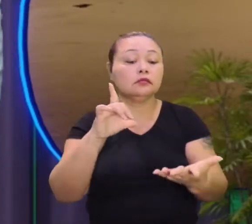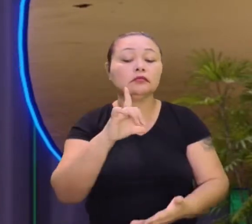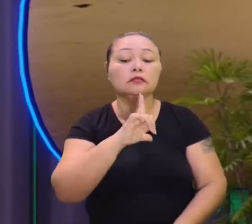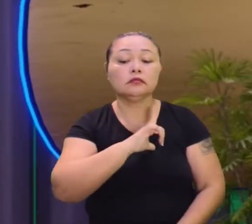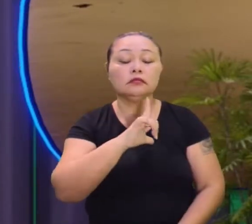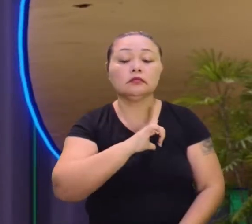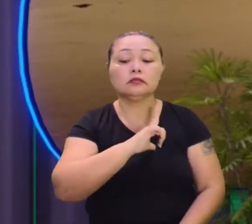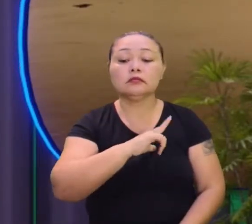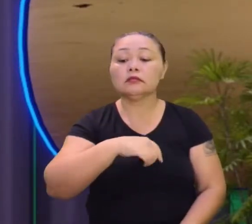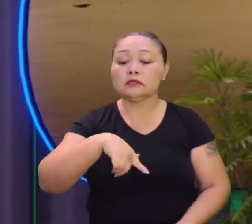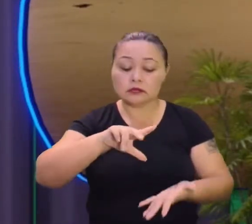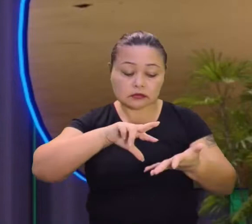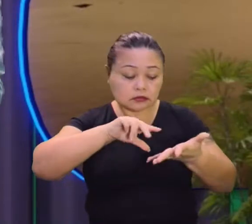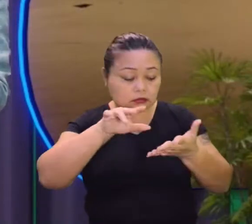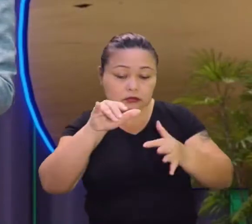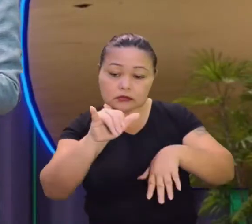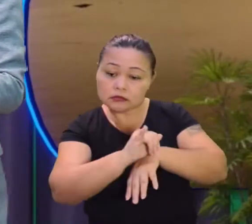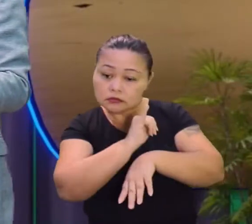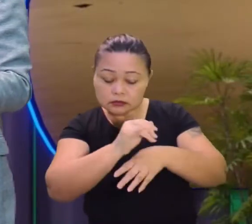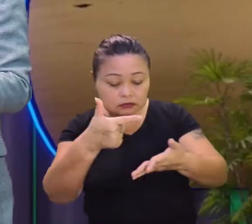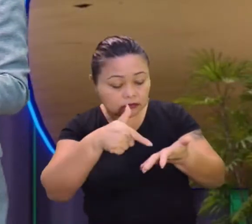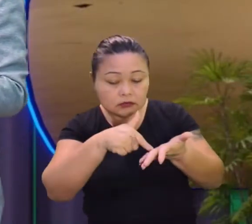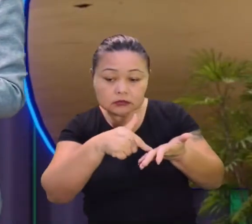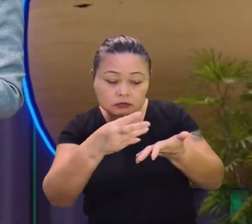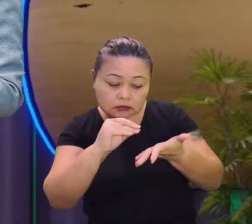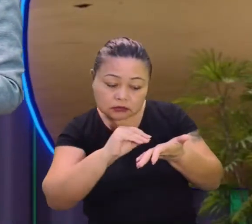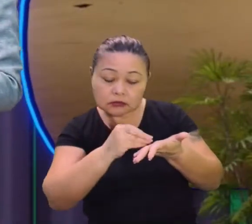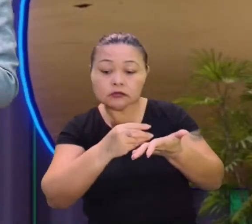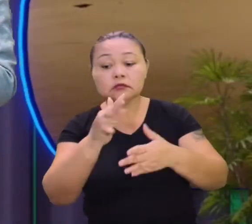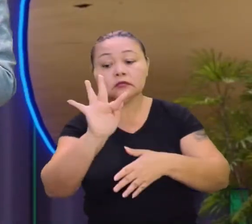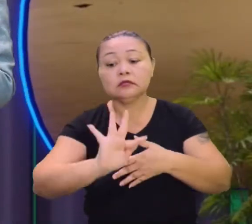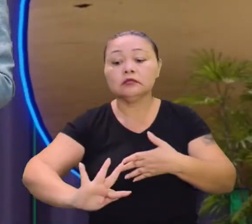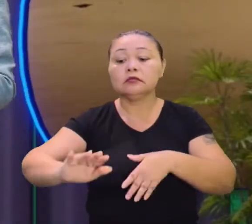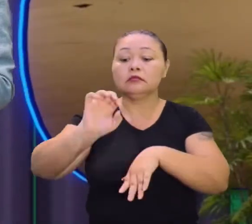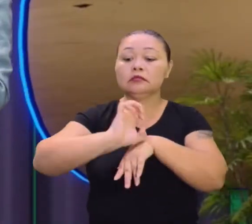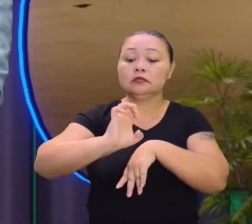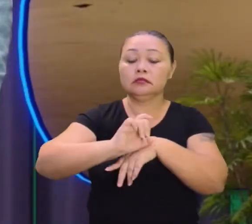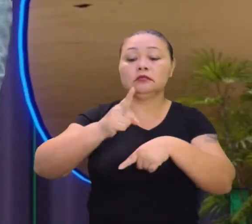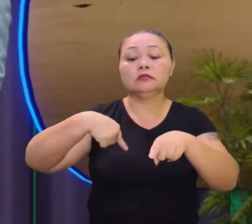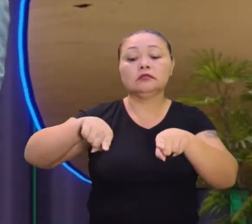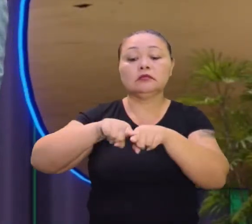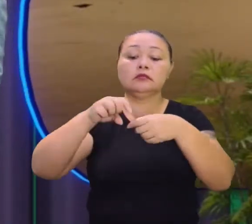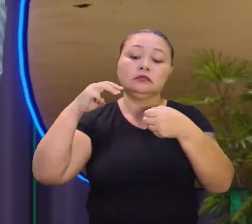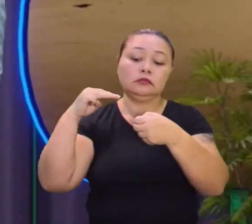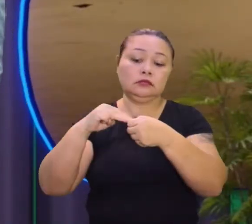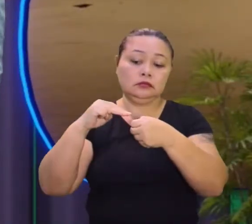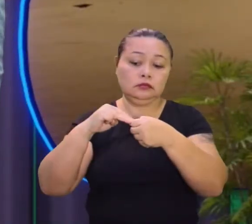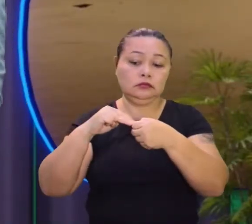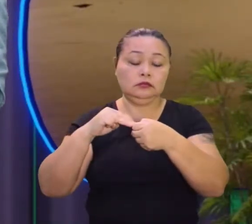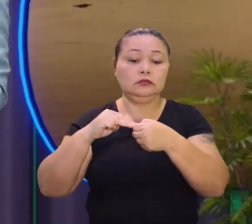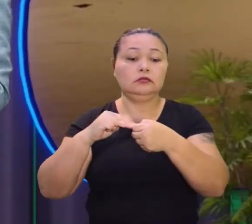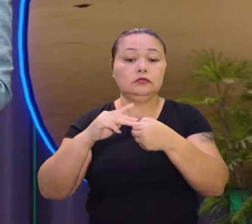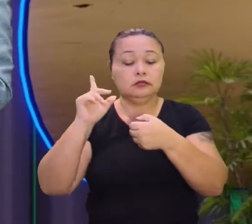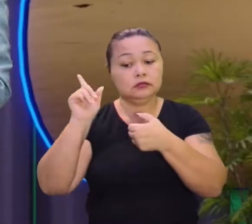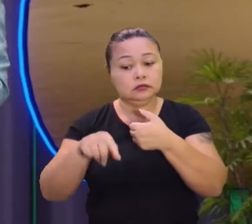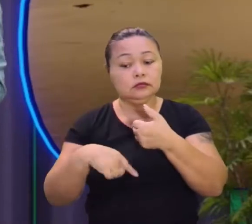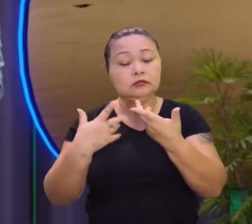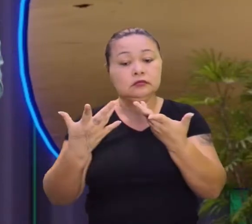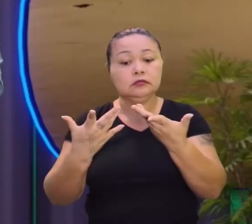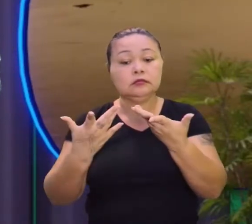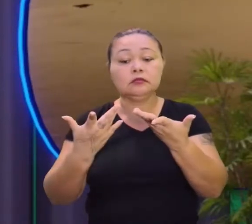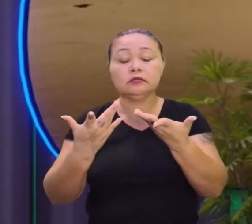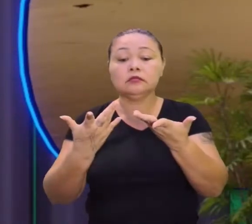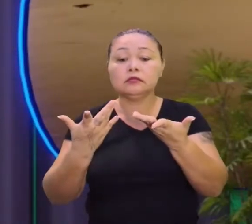tomam decisões estratégicas a nível federal, estadual e municipal. Muito bem, é isso mesmo.